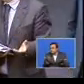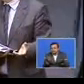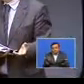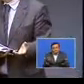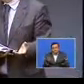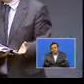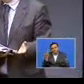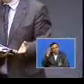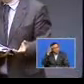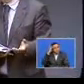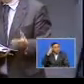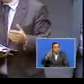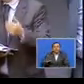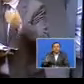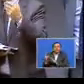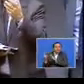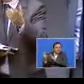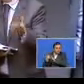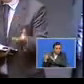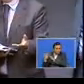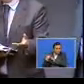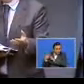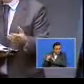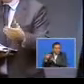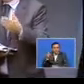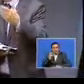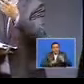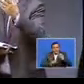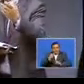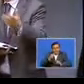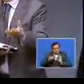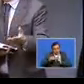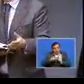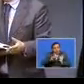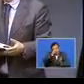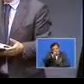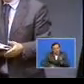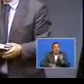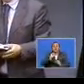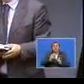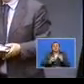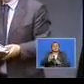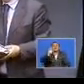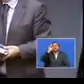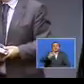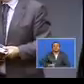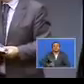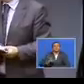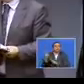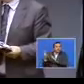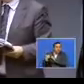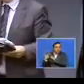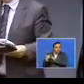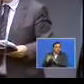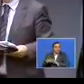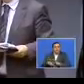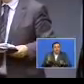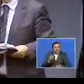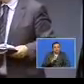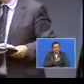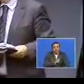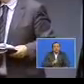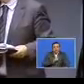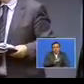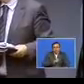Eu não sei quem é o responsável pelo clipping, se é uma empresa contratada, quem é o diretor responsável, mas eu gostaria que